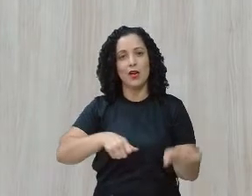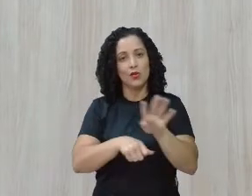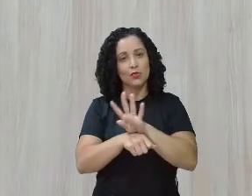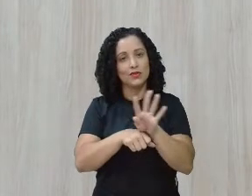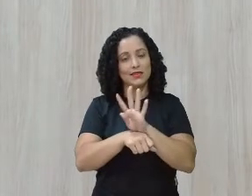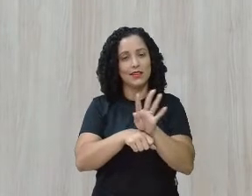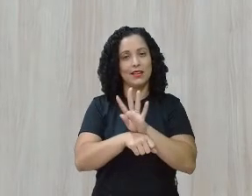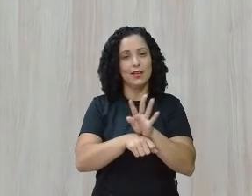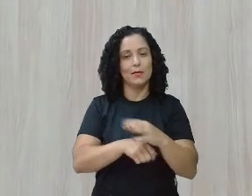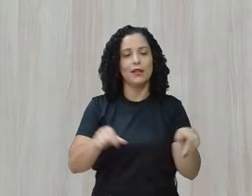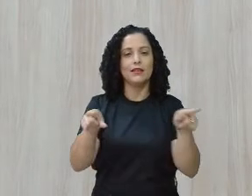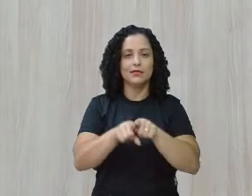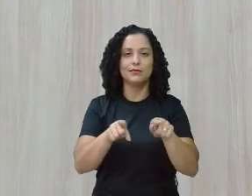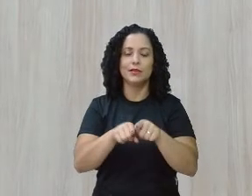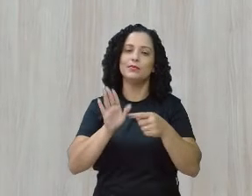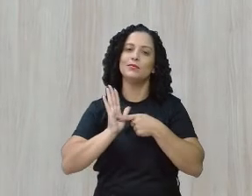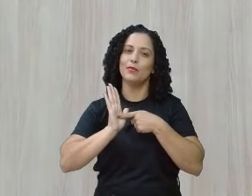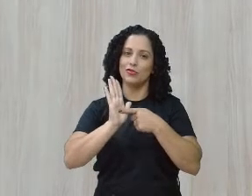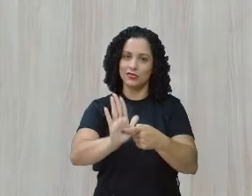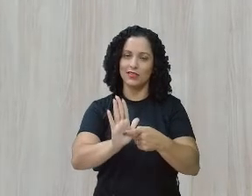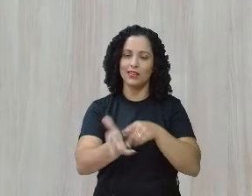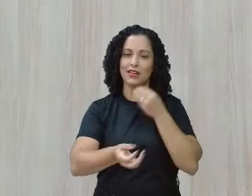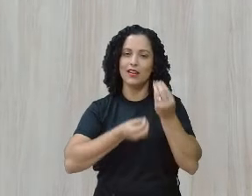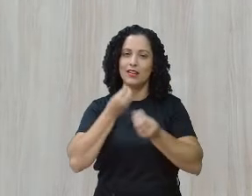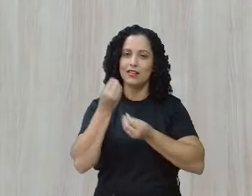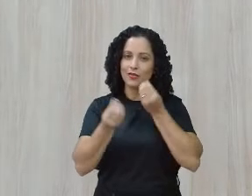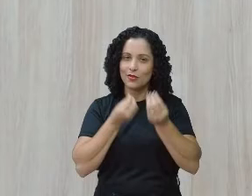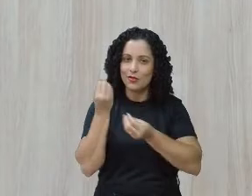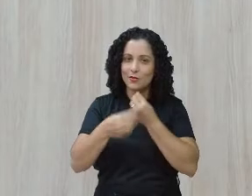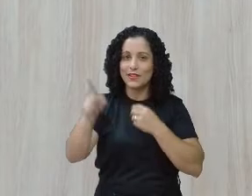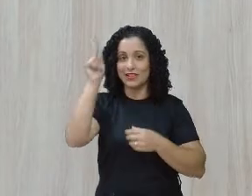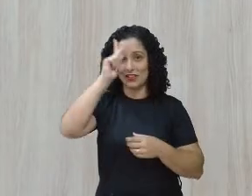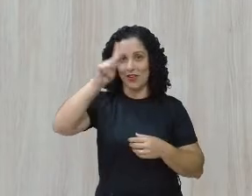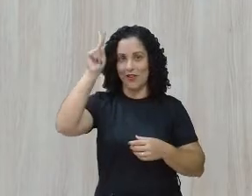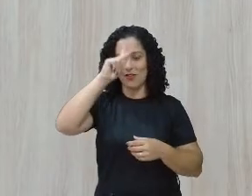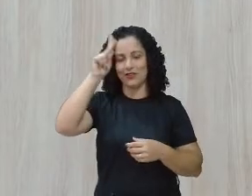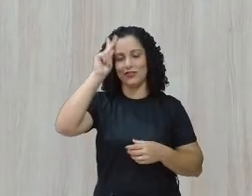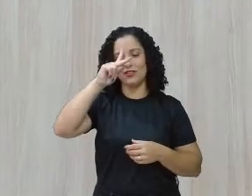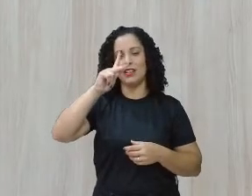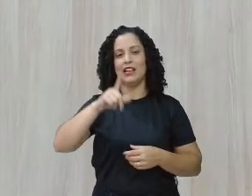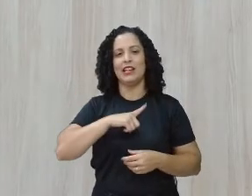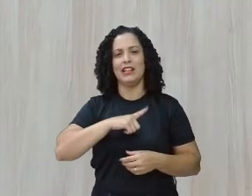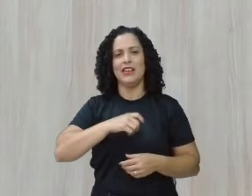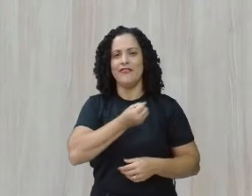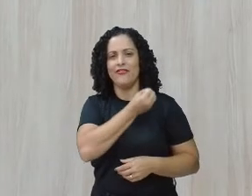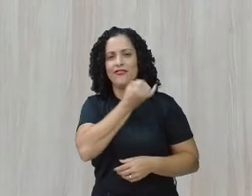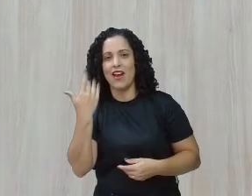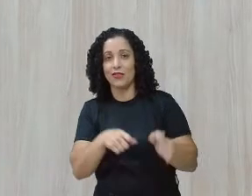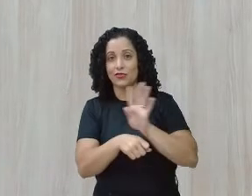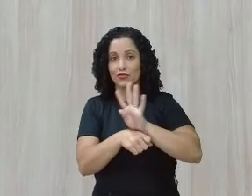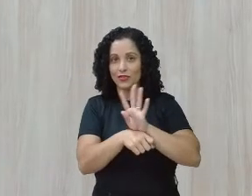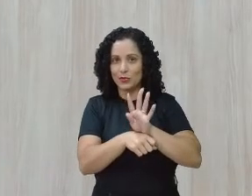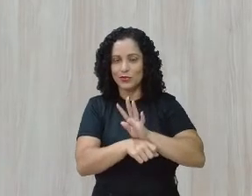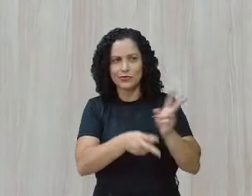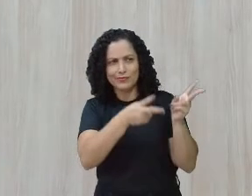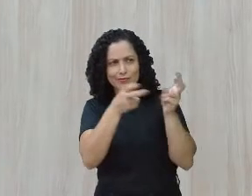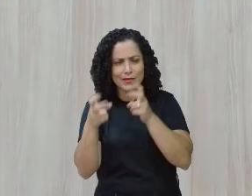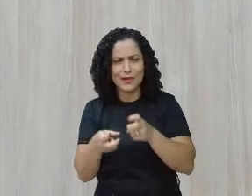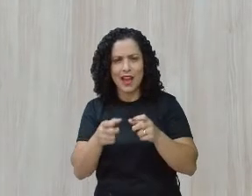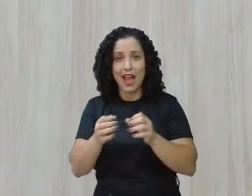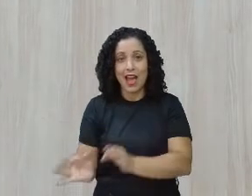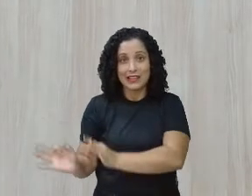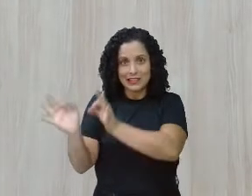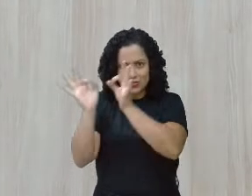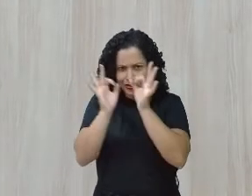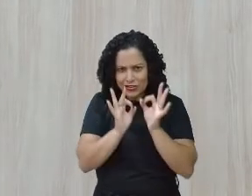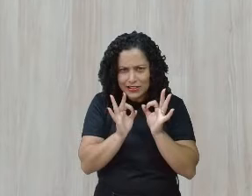essa referência para compor as suas histórias. A gente tem aí vários filmes que utilizam a ideia do pombo mensageiro, que foram